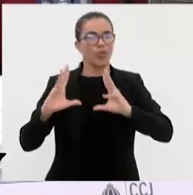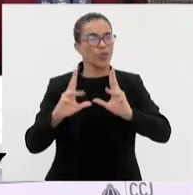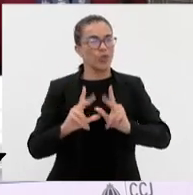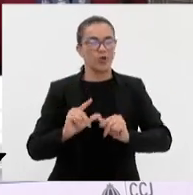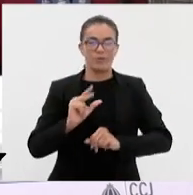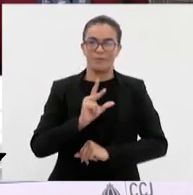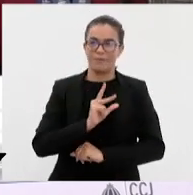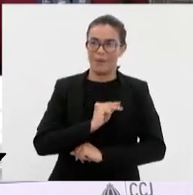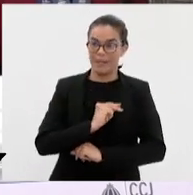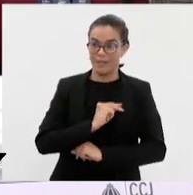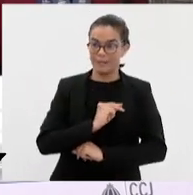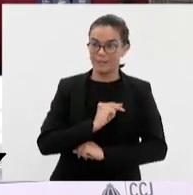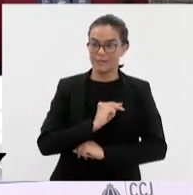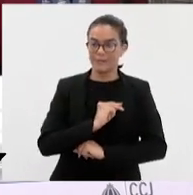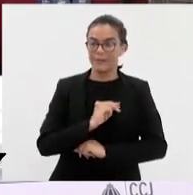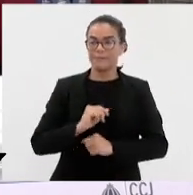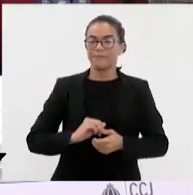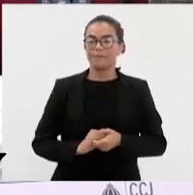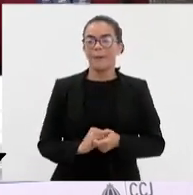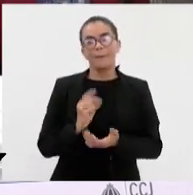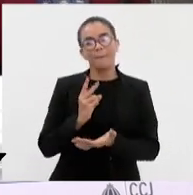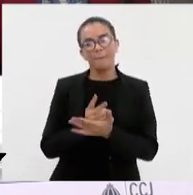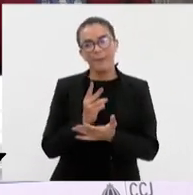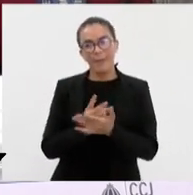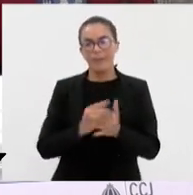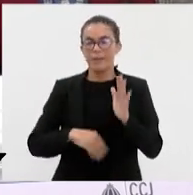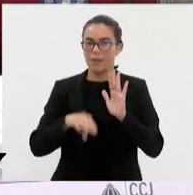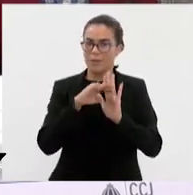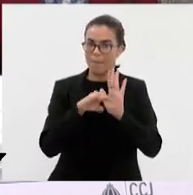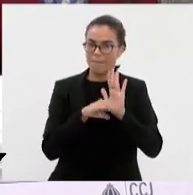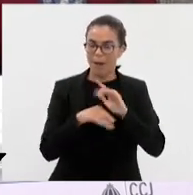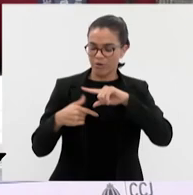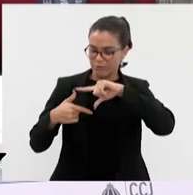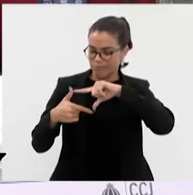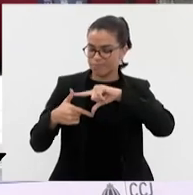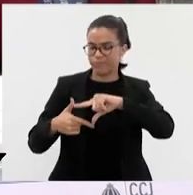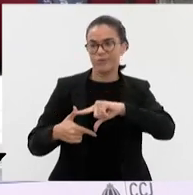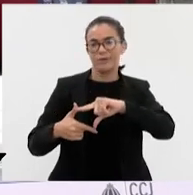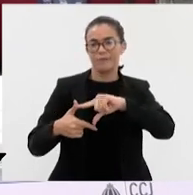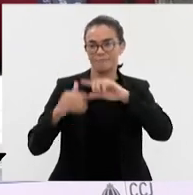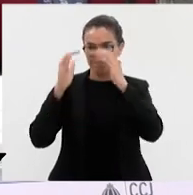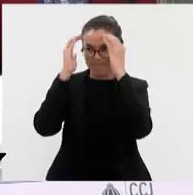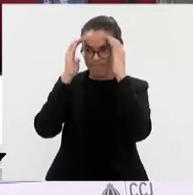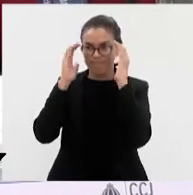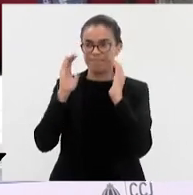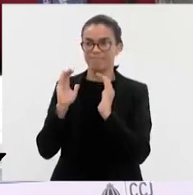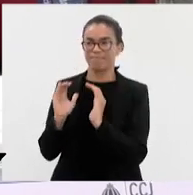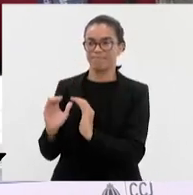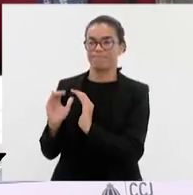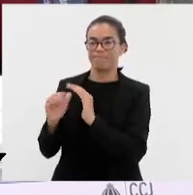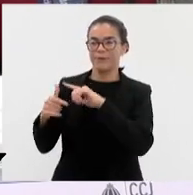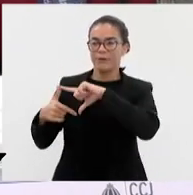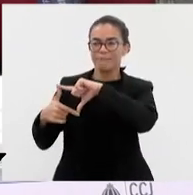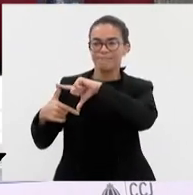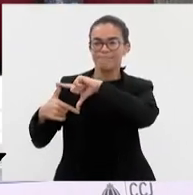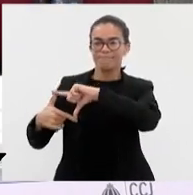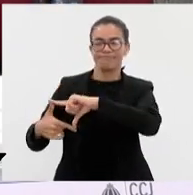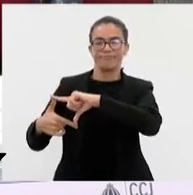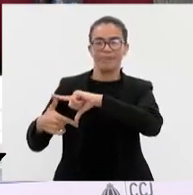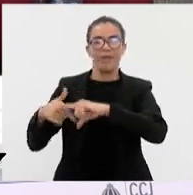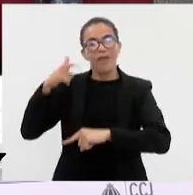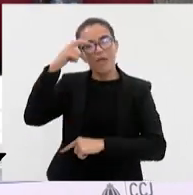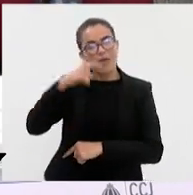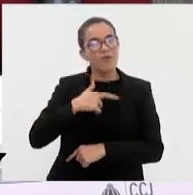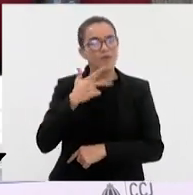que lutar, eu falo isso, mesmo tendo uma pauta conservadora, dito, eu sou aquele que fala